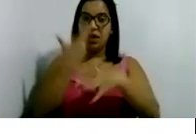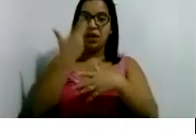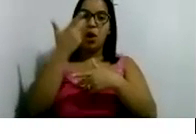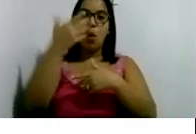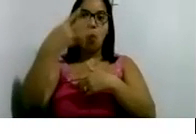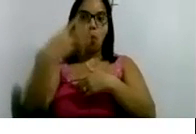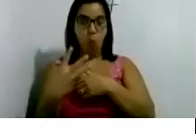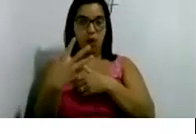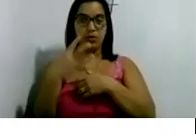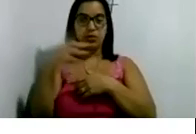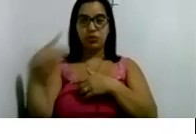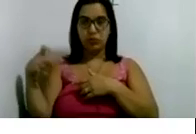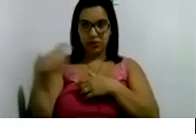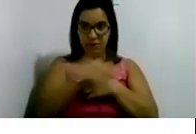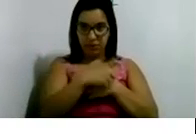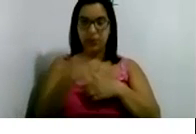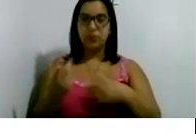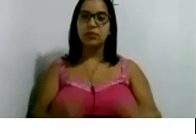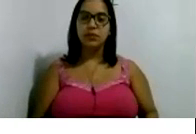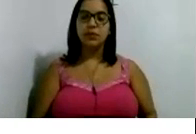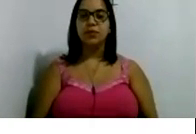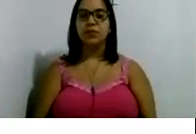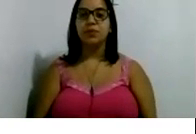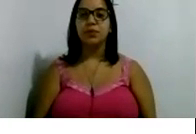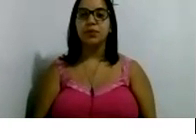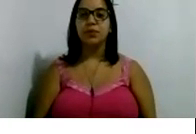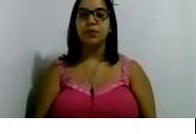4 espermatozoides.